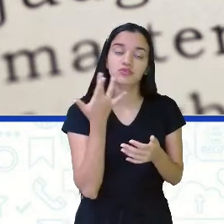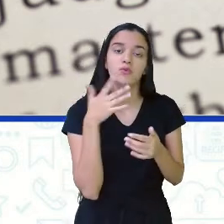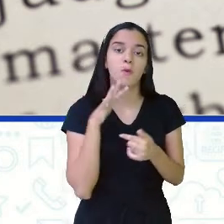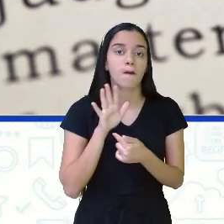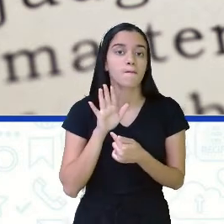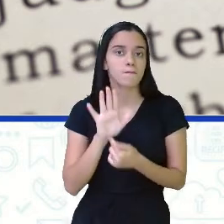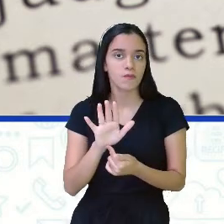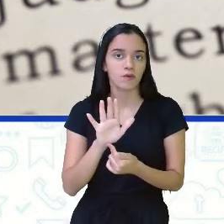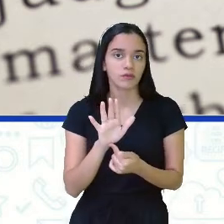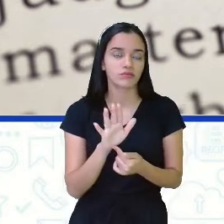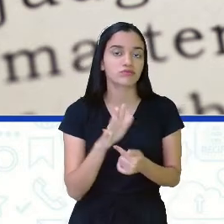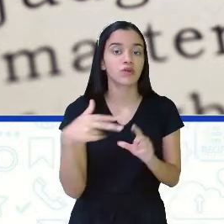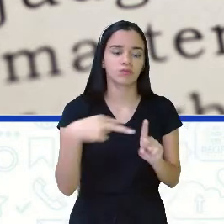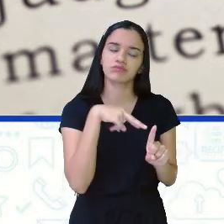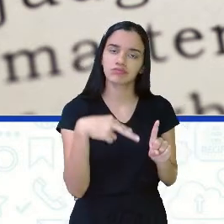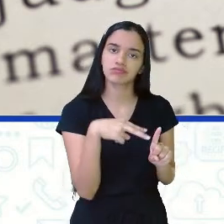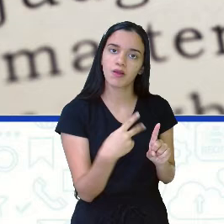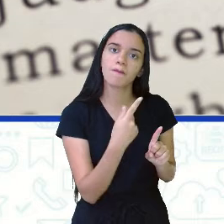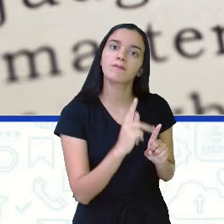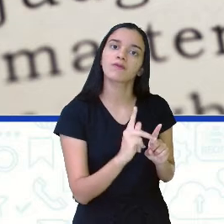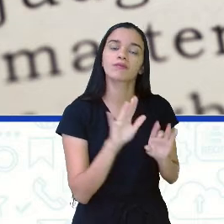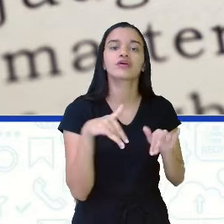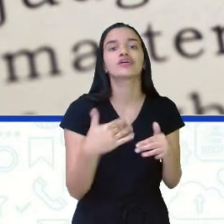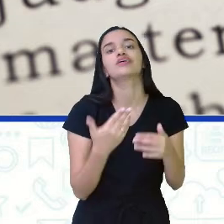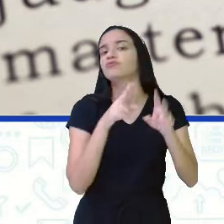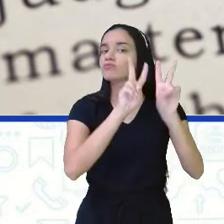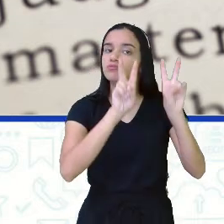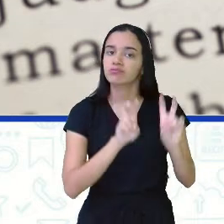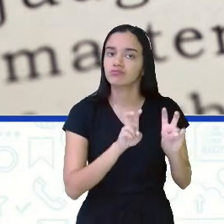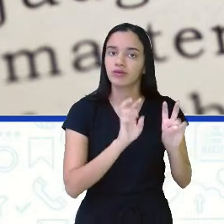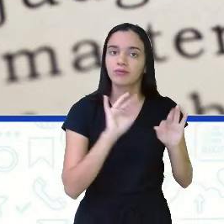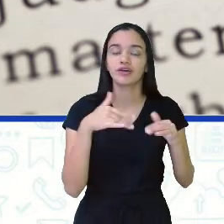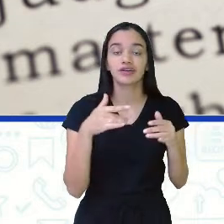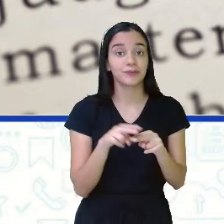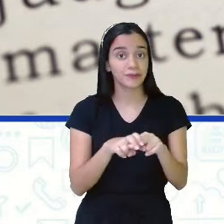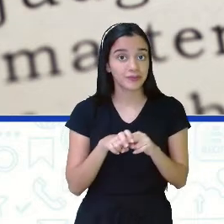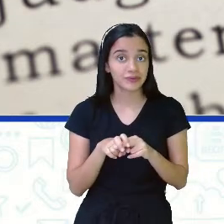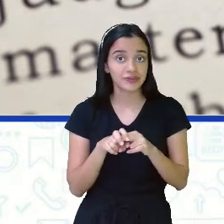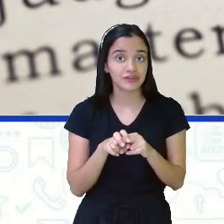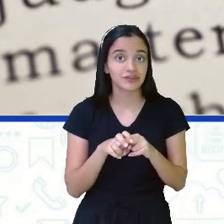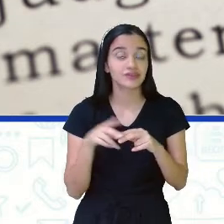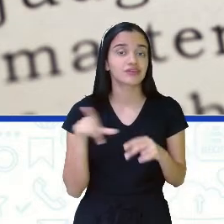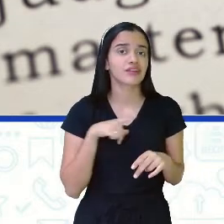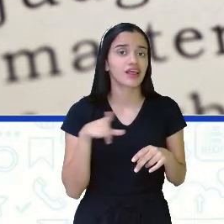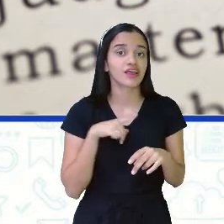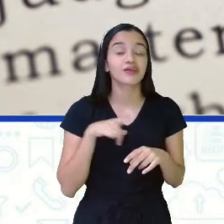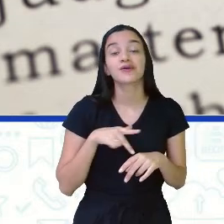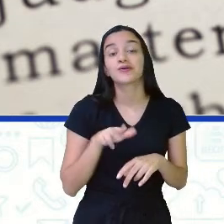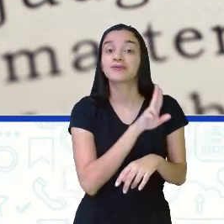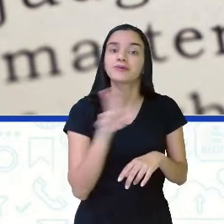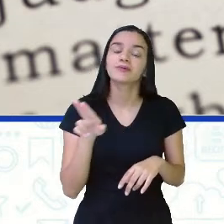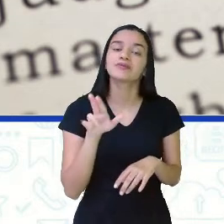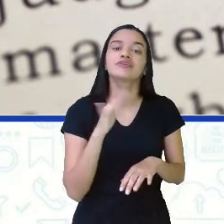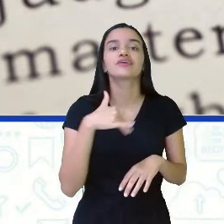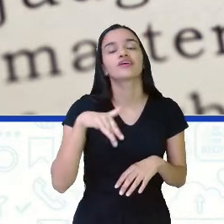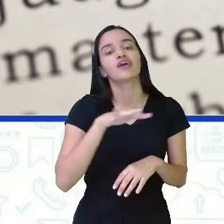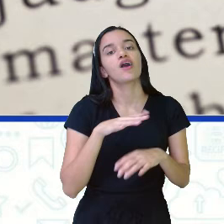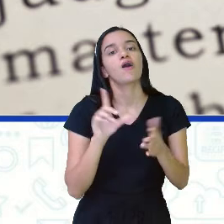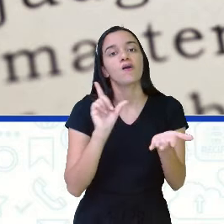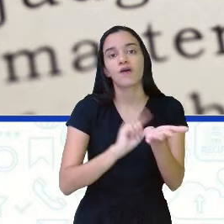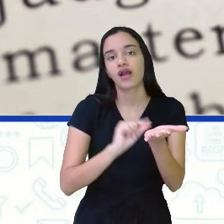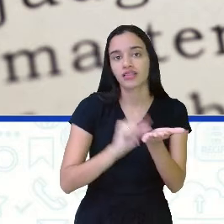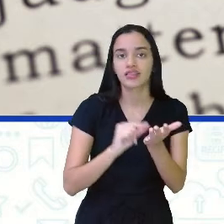um ponto de vista sobre determinado tema e, por isso, recebe esse nome. Geralmente, os artigos